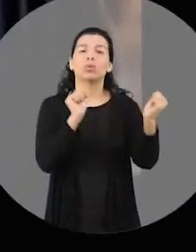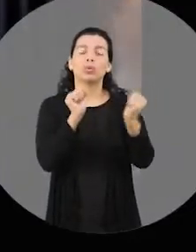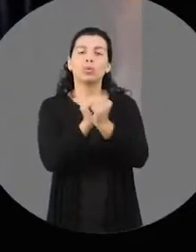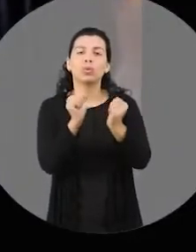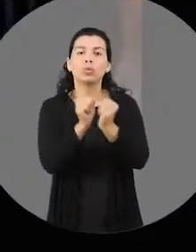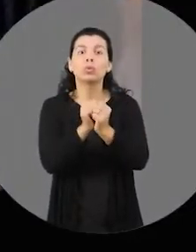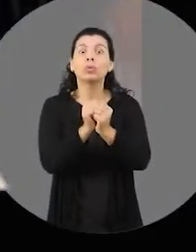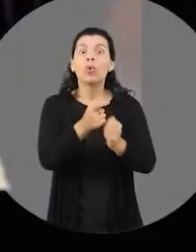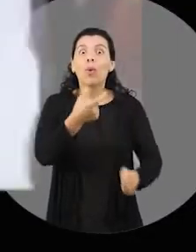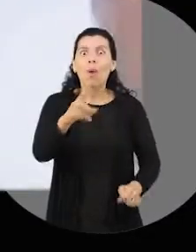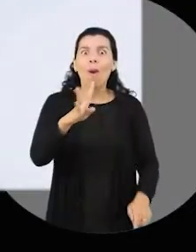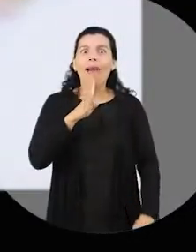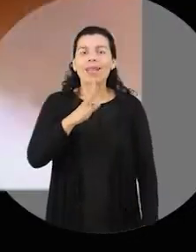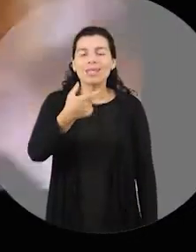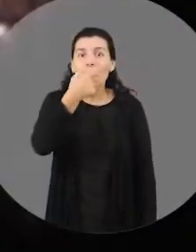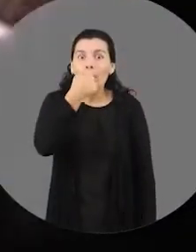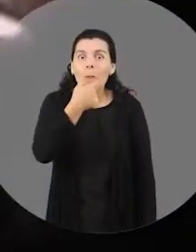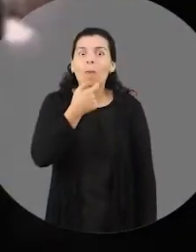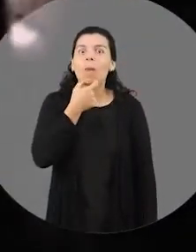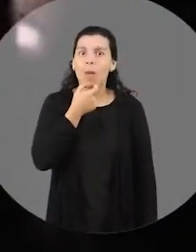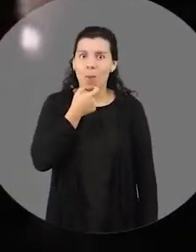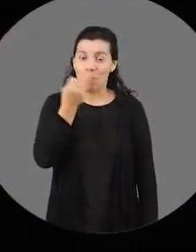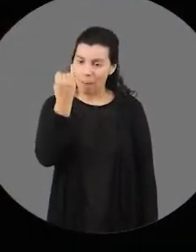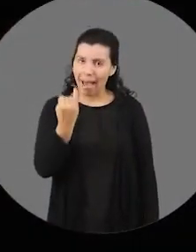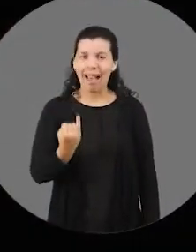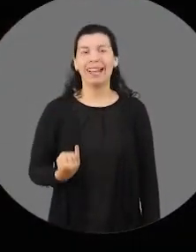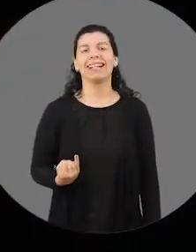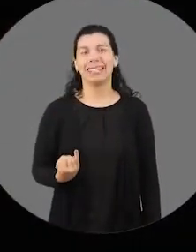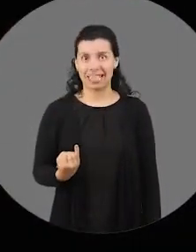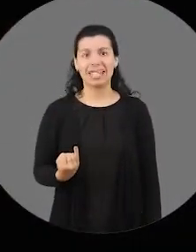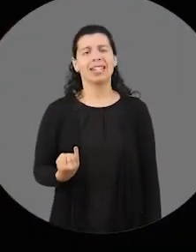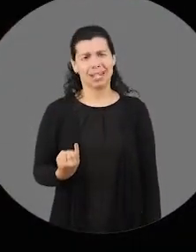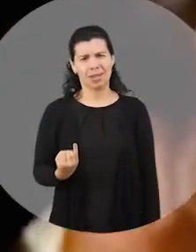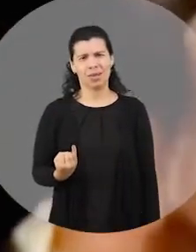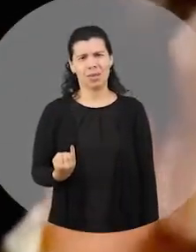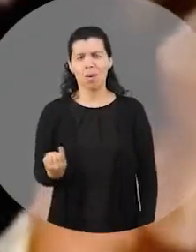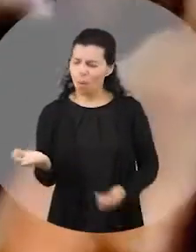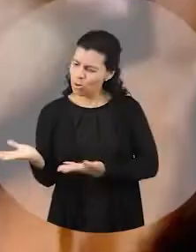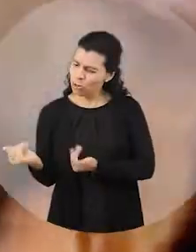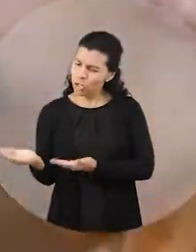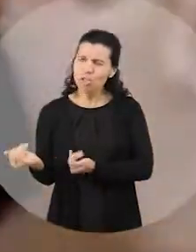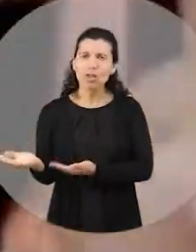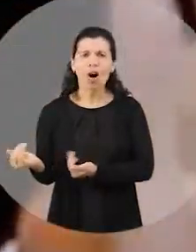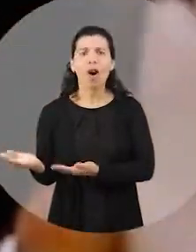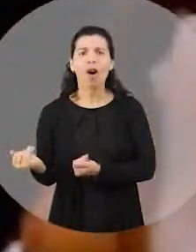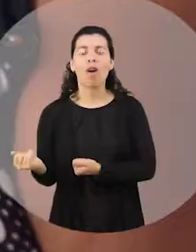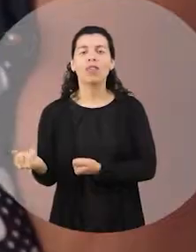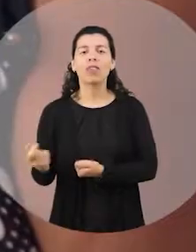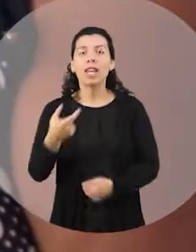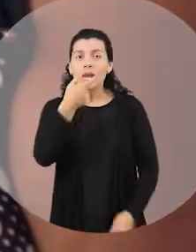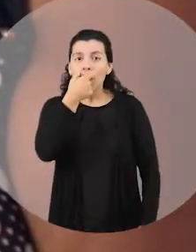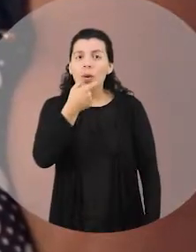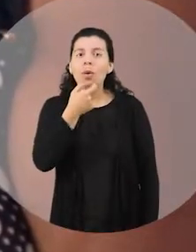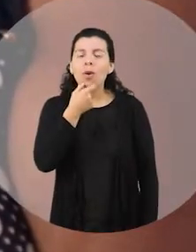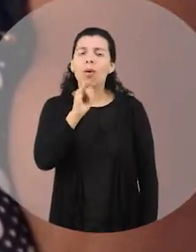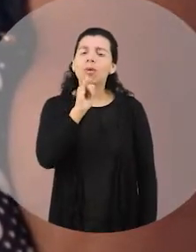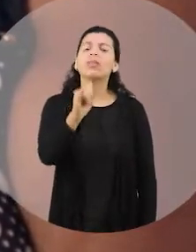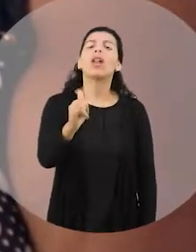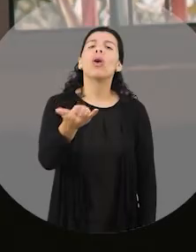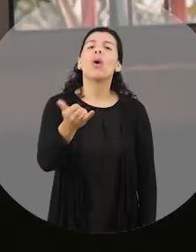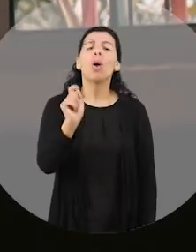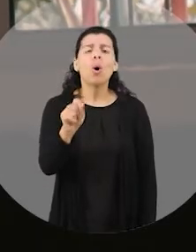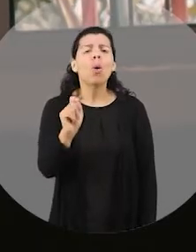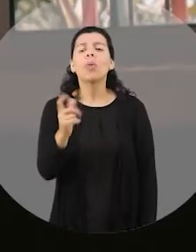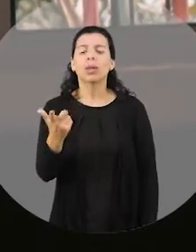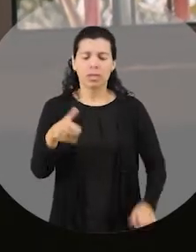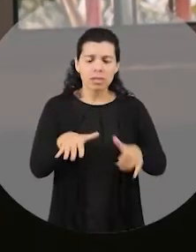bolos era bem Magrinho né gente mas rapaz tão jovem né Orlando me chamou e perguntou para mim porque